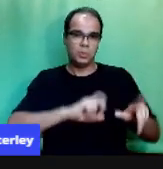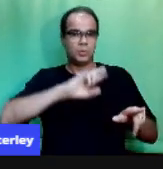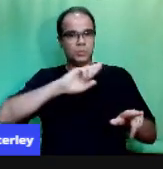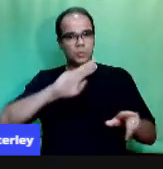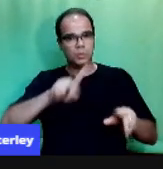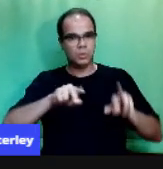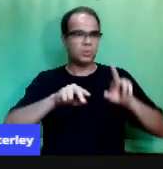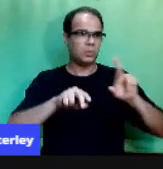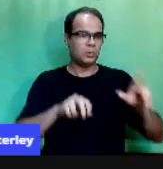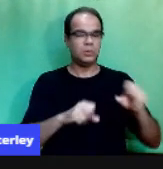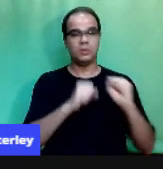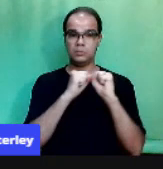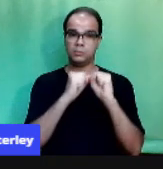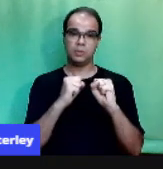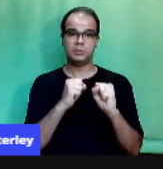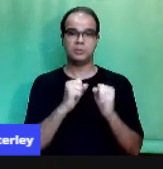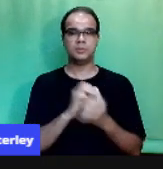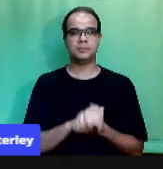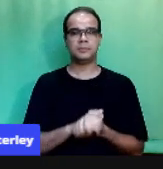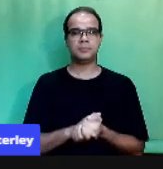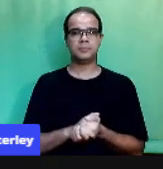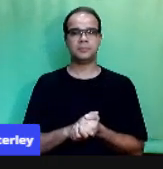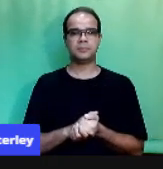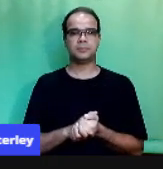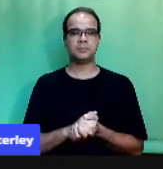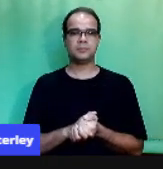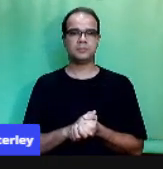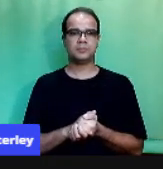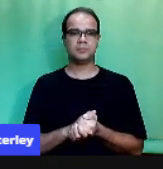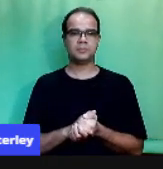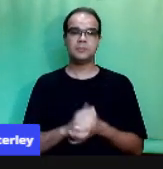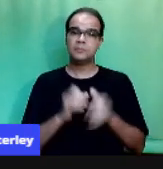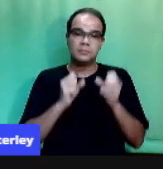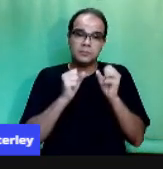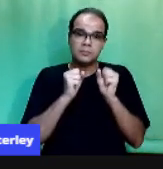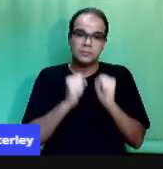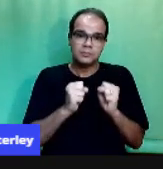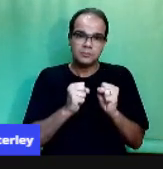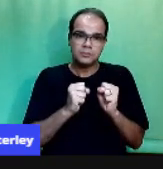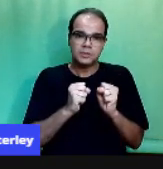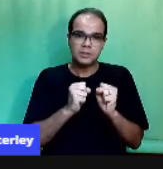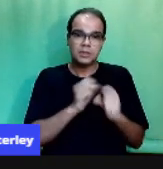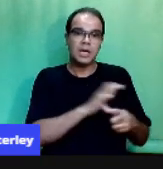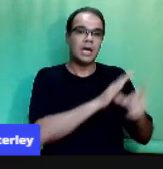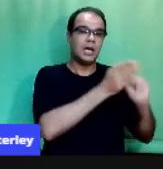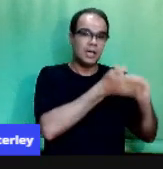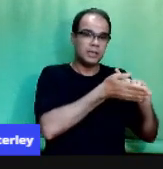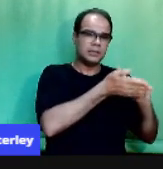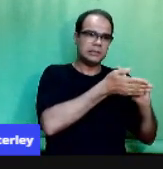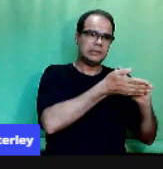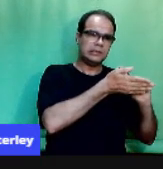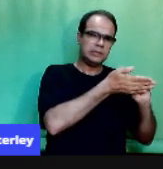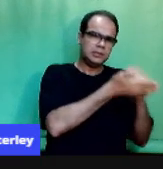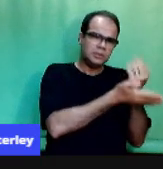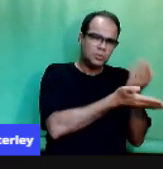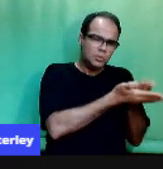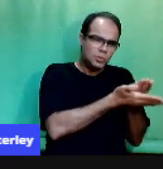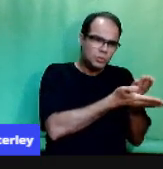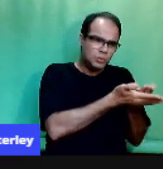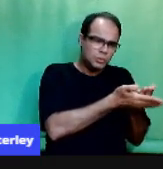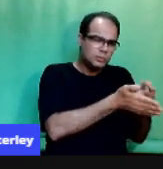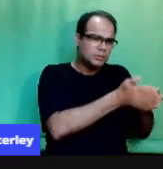ferramentas. O mais interessante disso tudo é que o professor tenha um planejamento organizado,